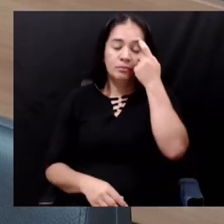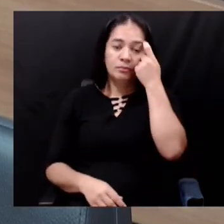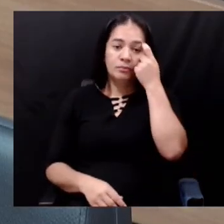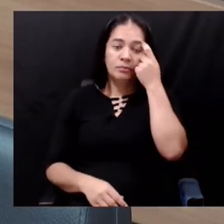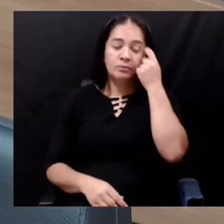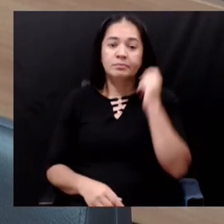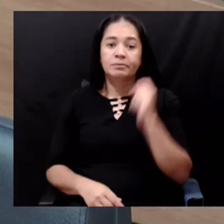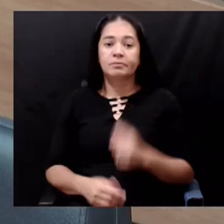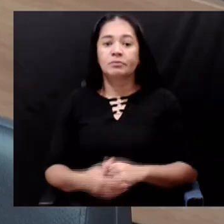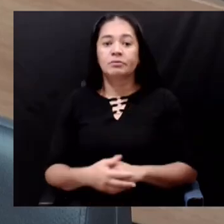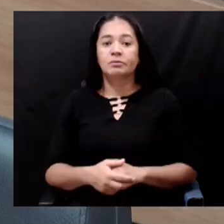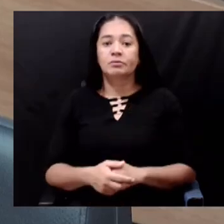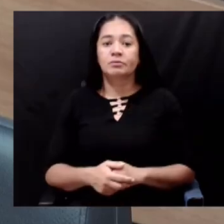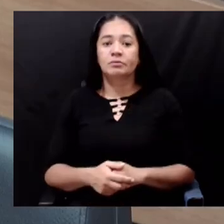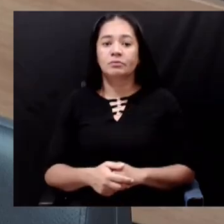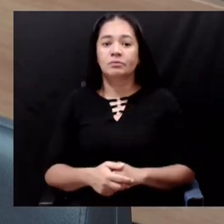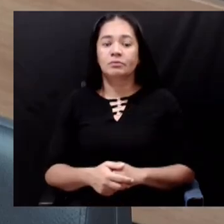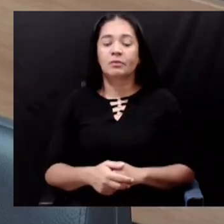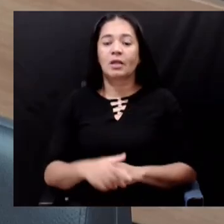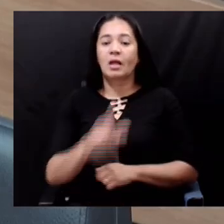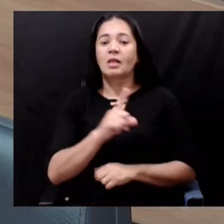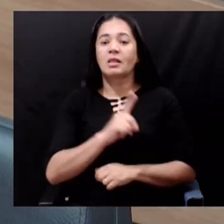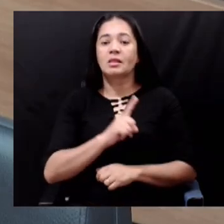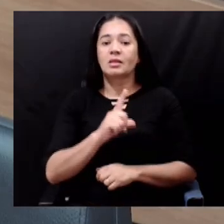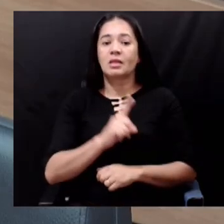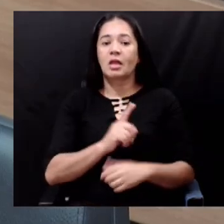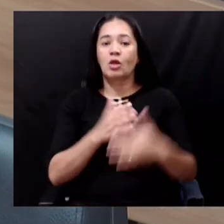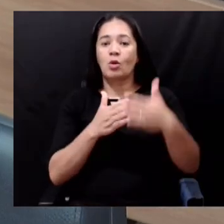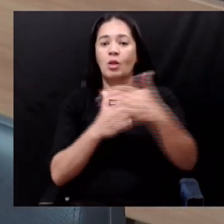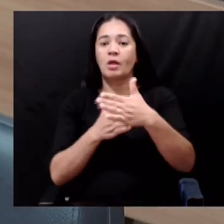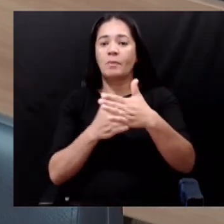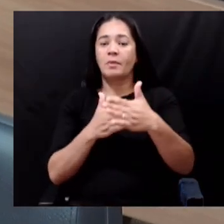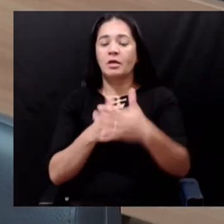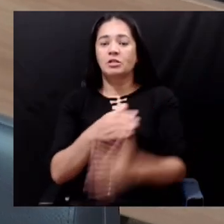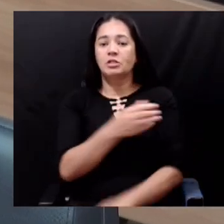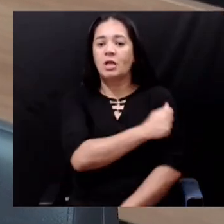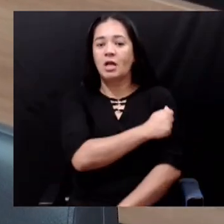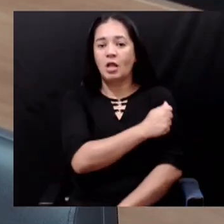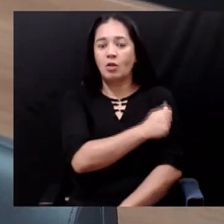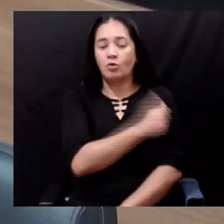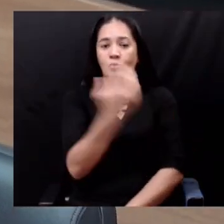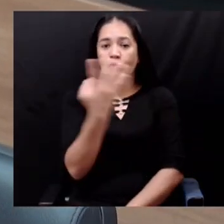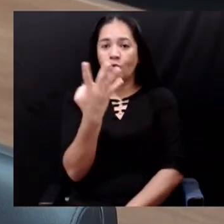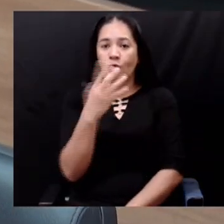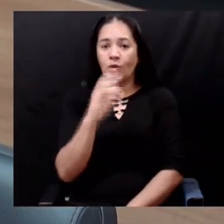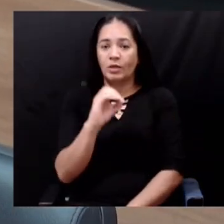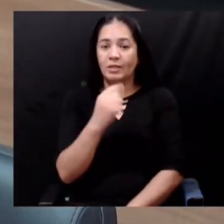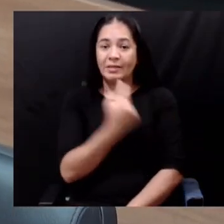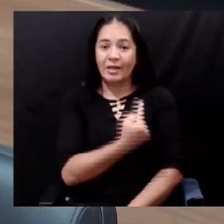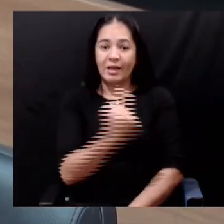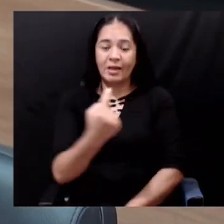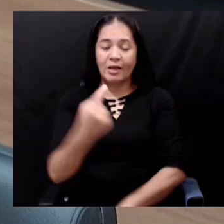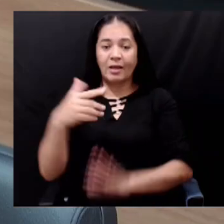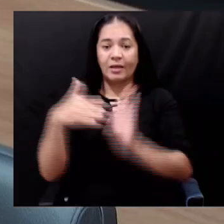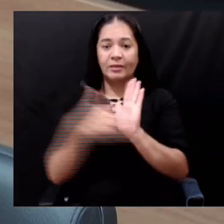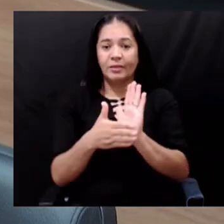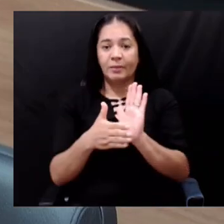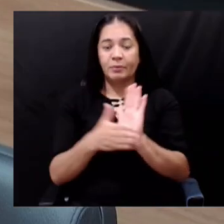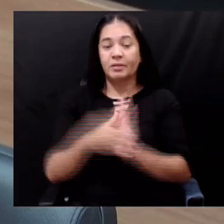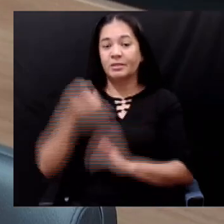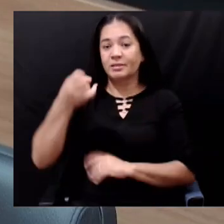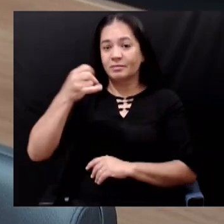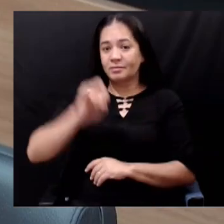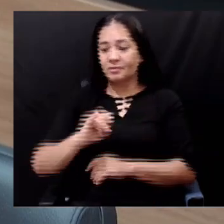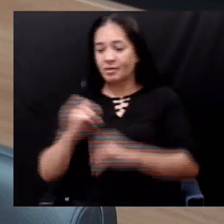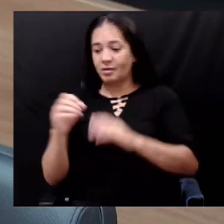há um limite de 40 estudantes para cada proposta. Então, se a instituição operadora